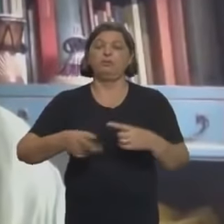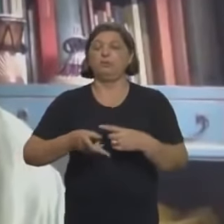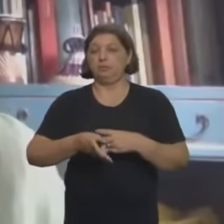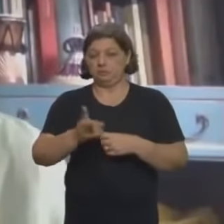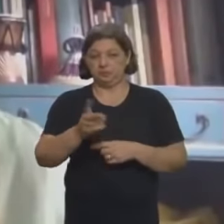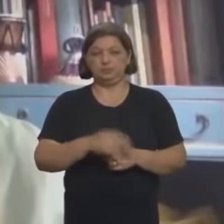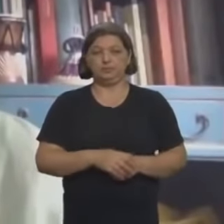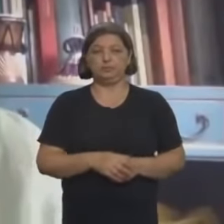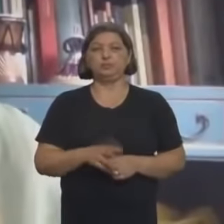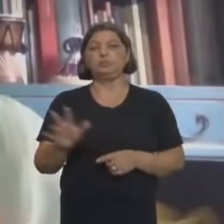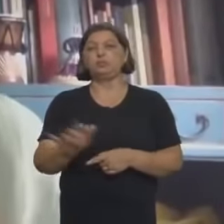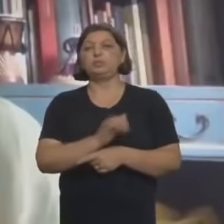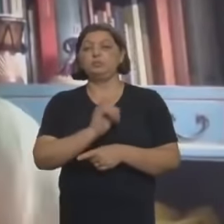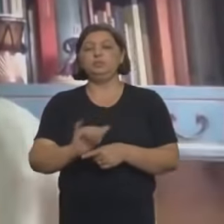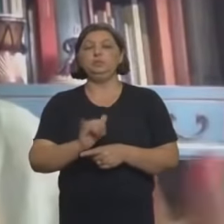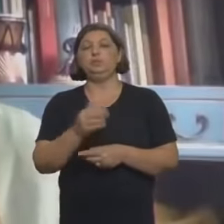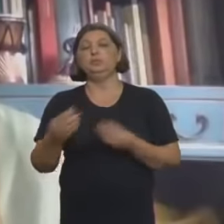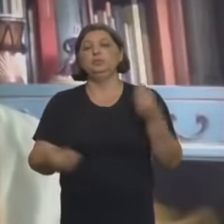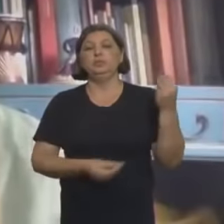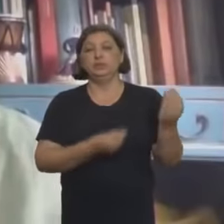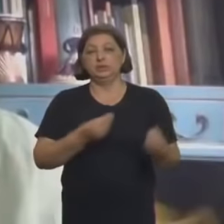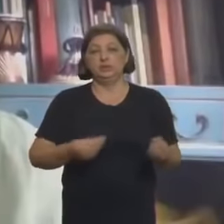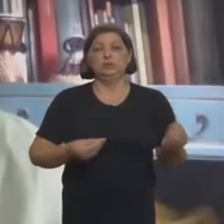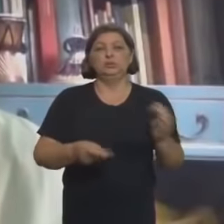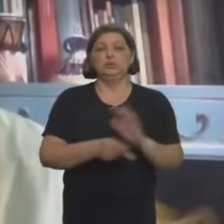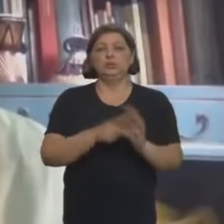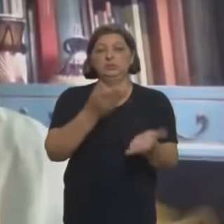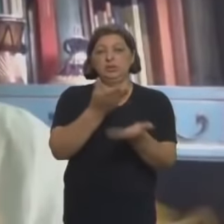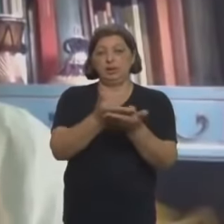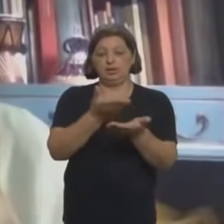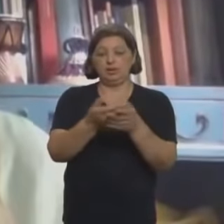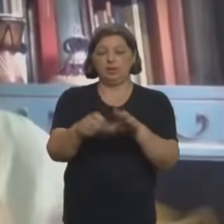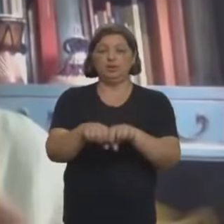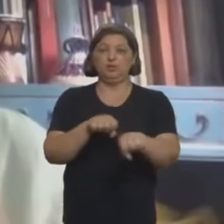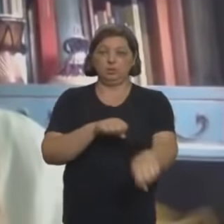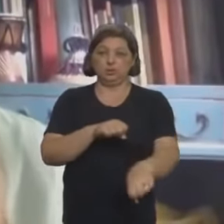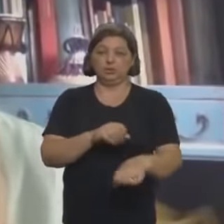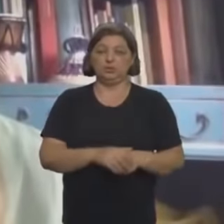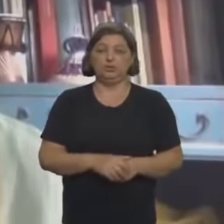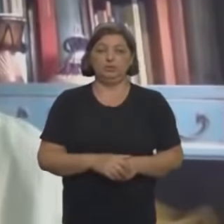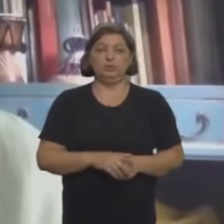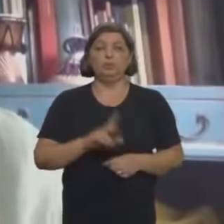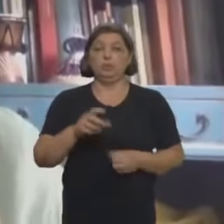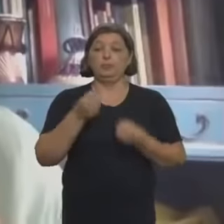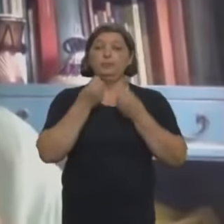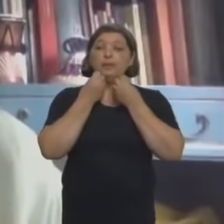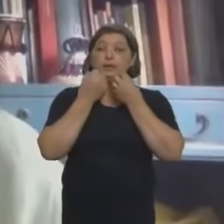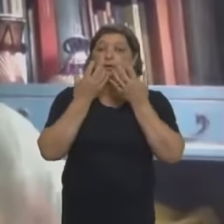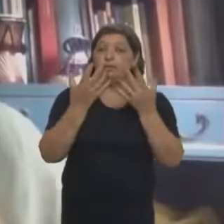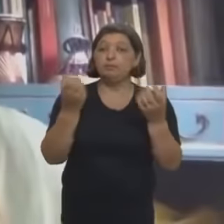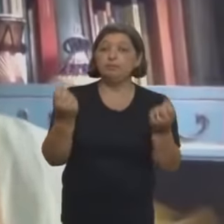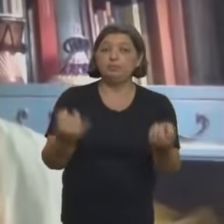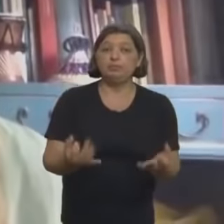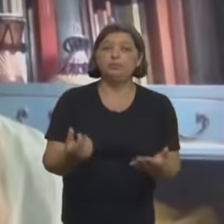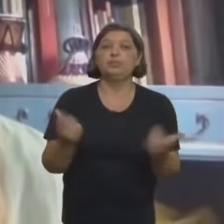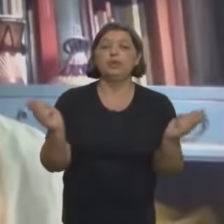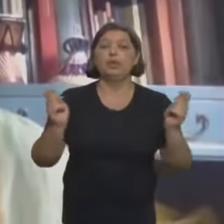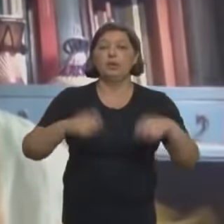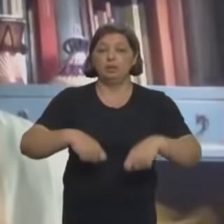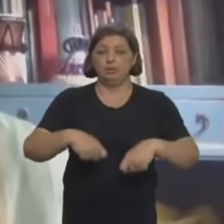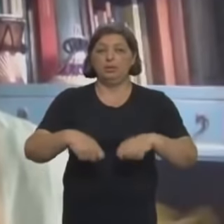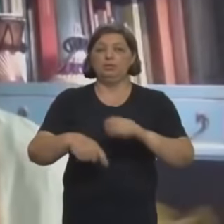falar das estratégias, de como conduzir essas aulas nas formações, mas contando para vocês, essas